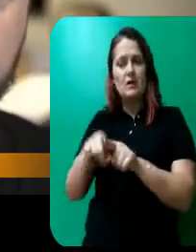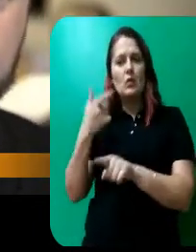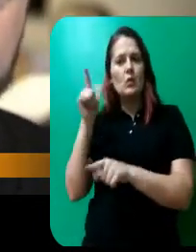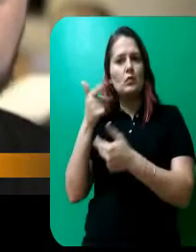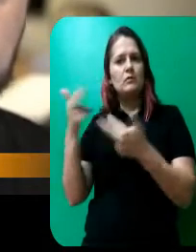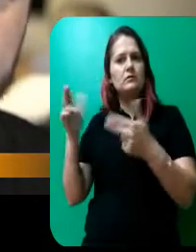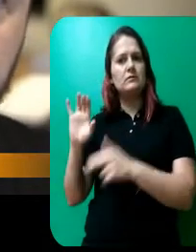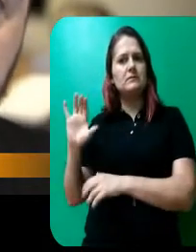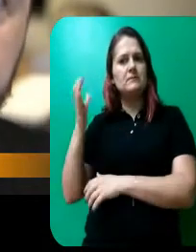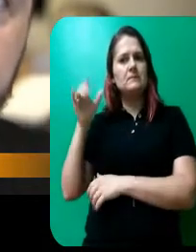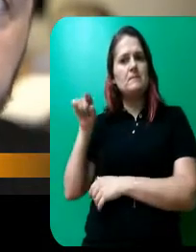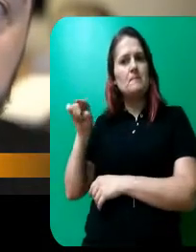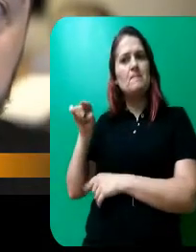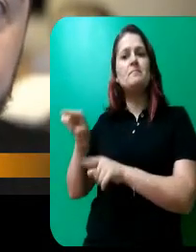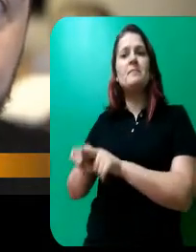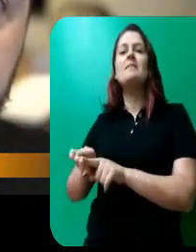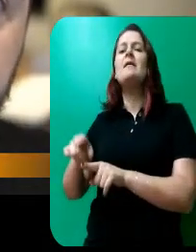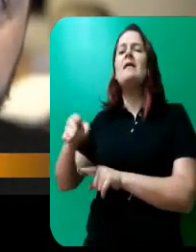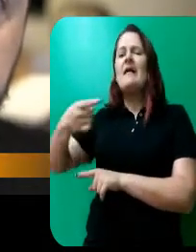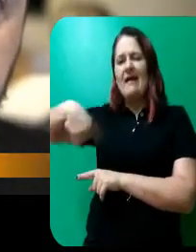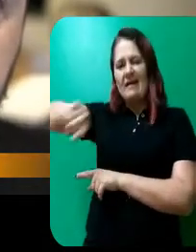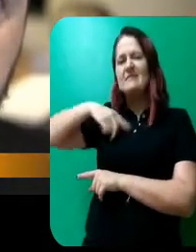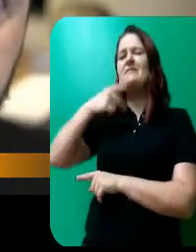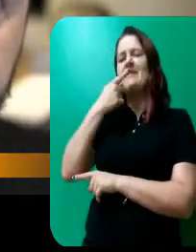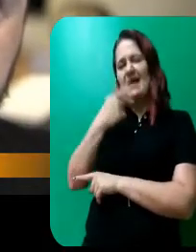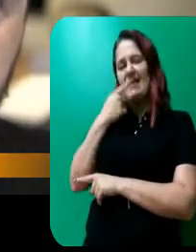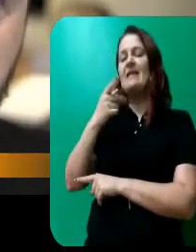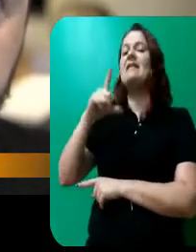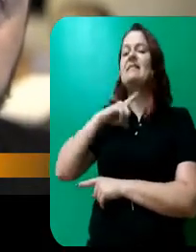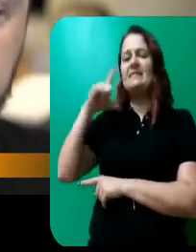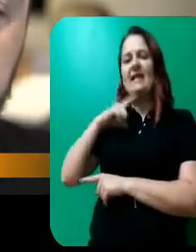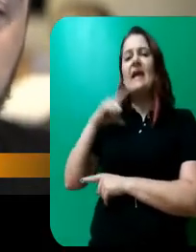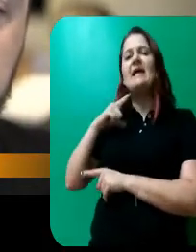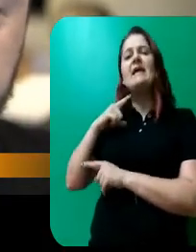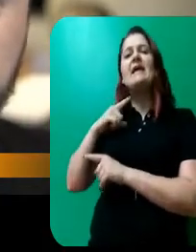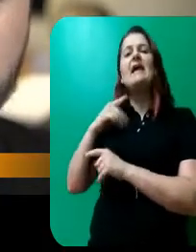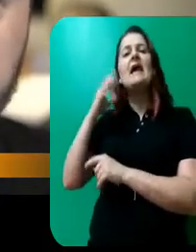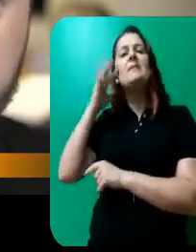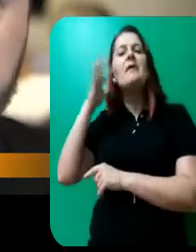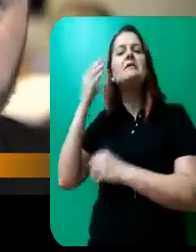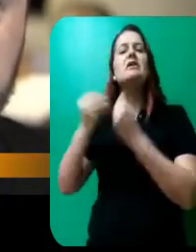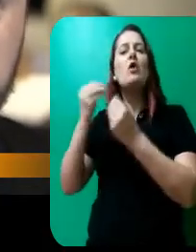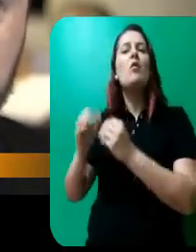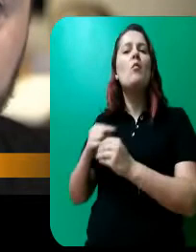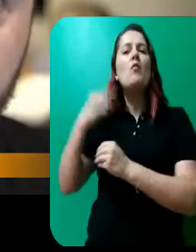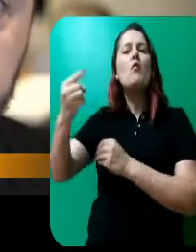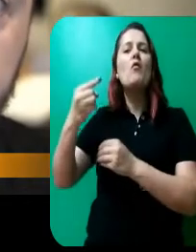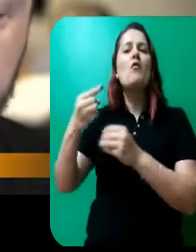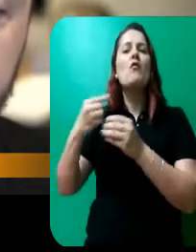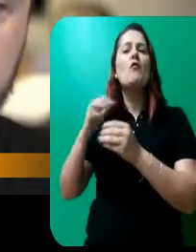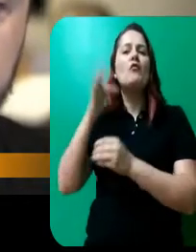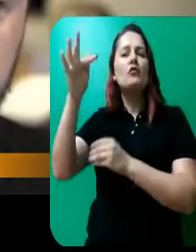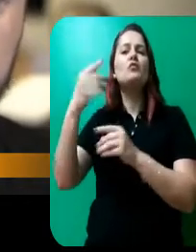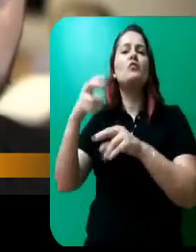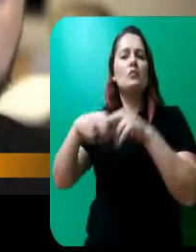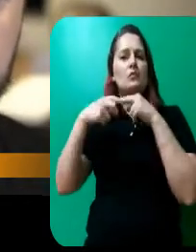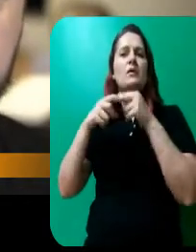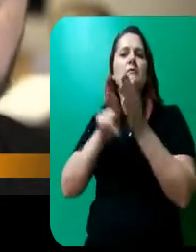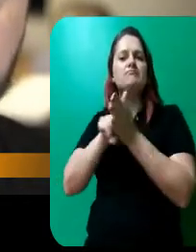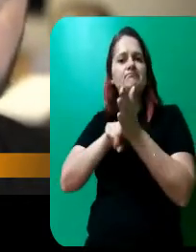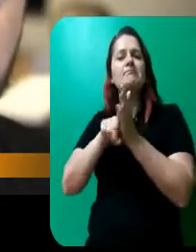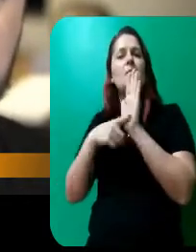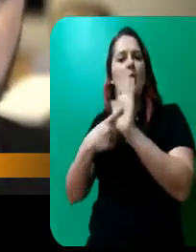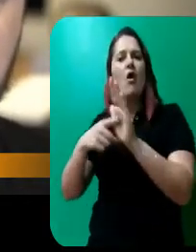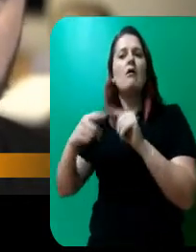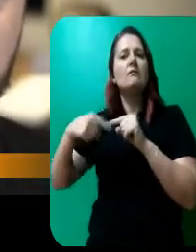fala que existem previsões e que as pessoas sabem predizer como as coisas podem acontecer, foi por isso que os ingleses mudaram a postura deles, os